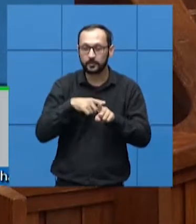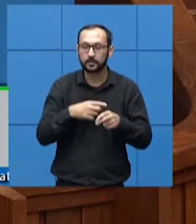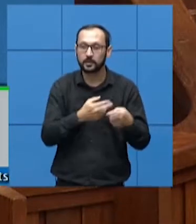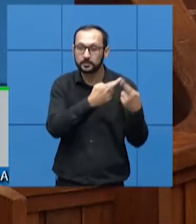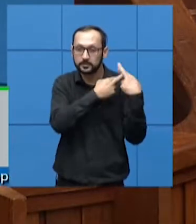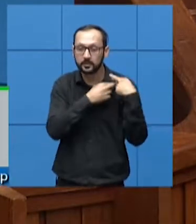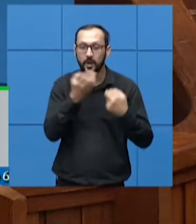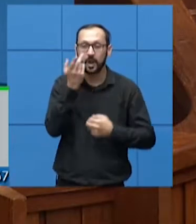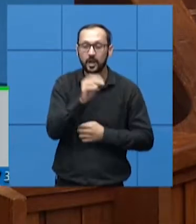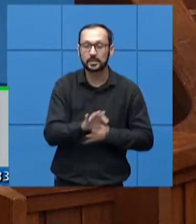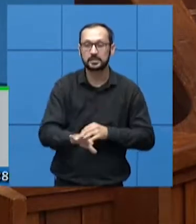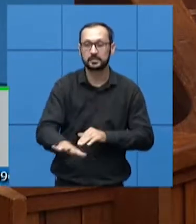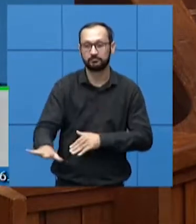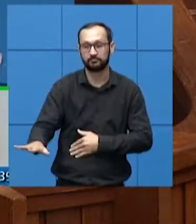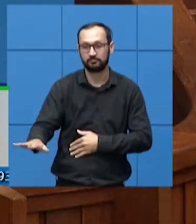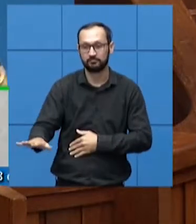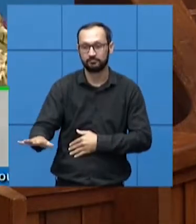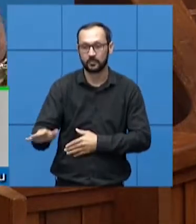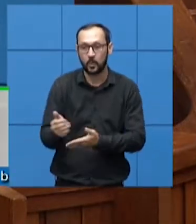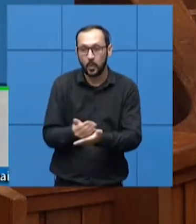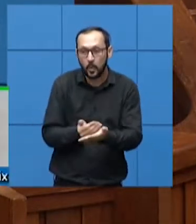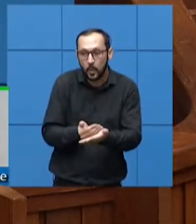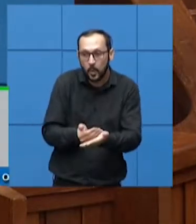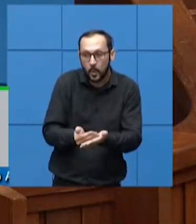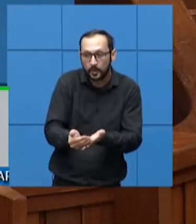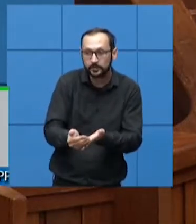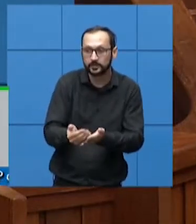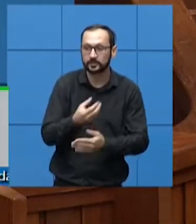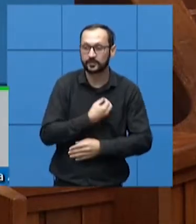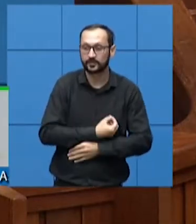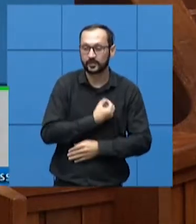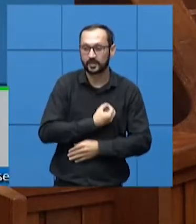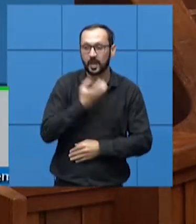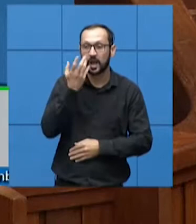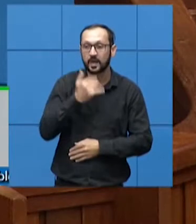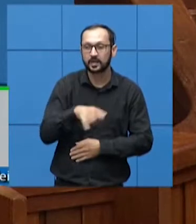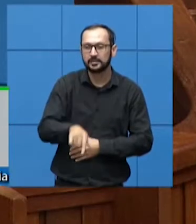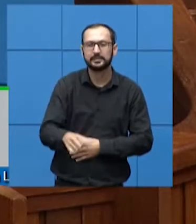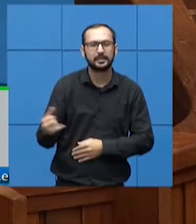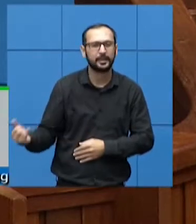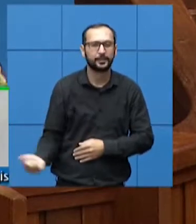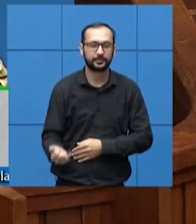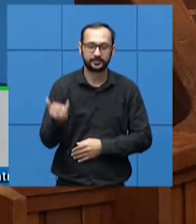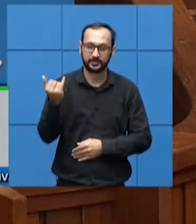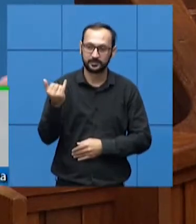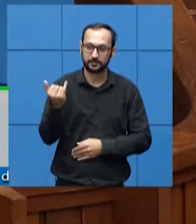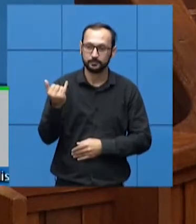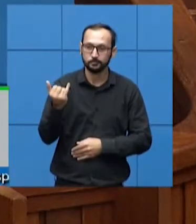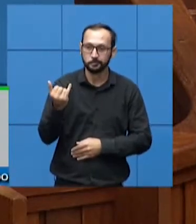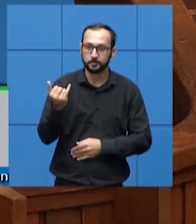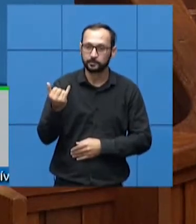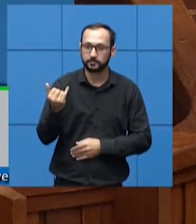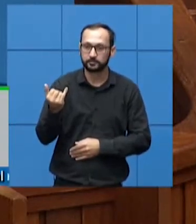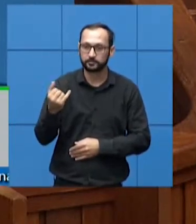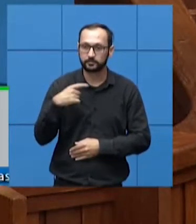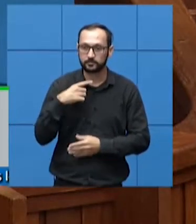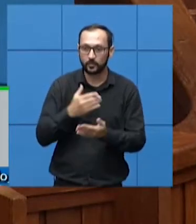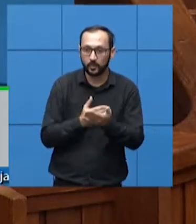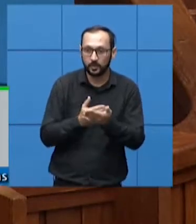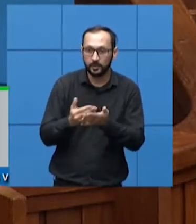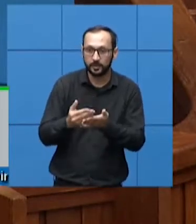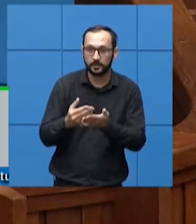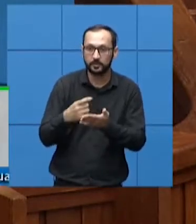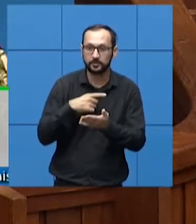educação infantil. O começo, o início da vida de uma criança tão importante, e também nós vimos, a partir de